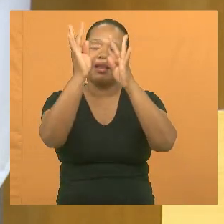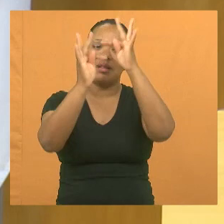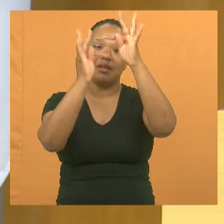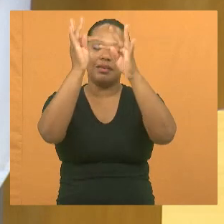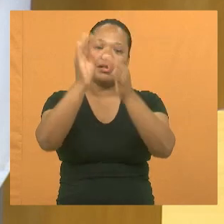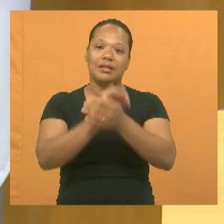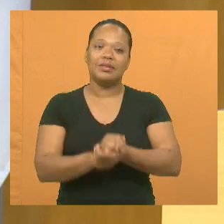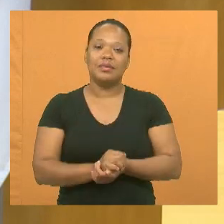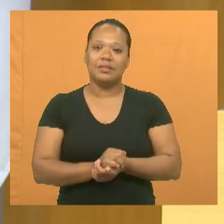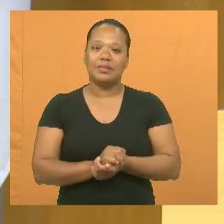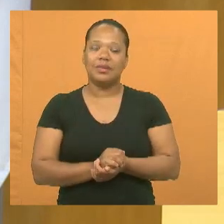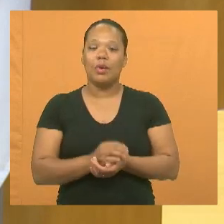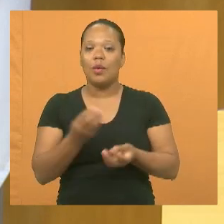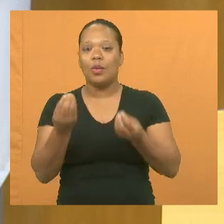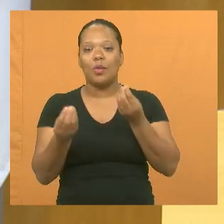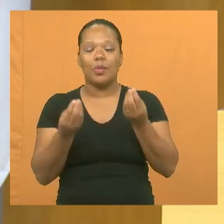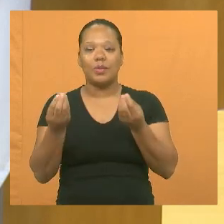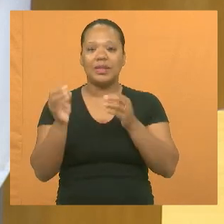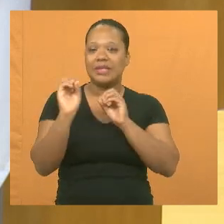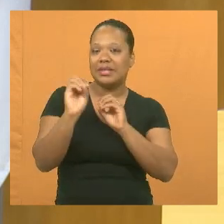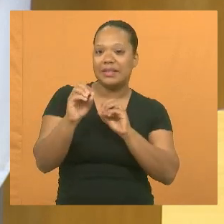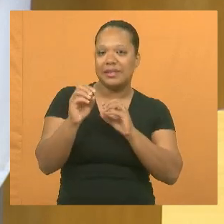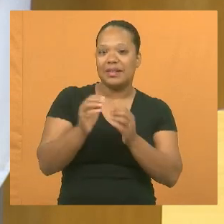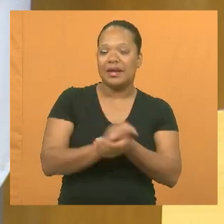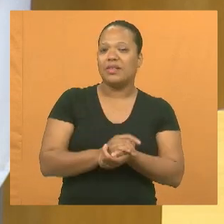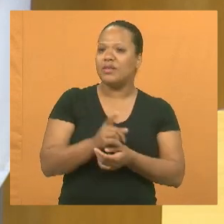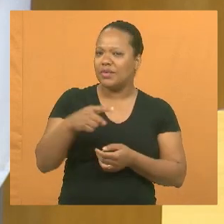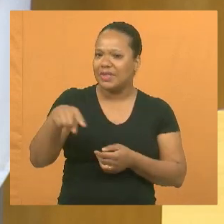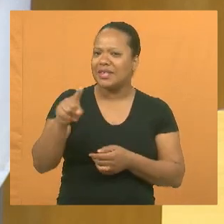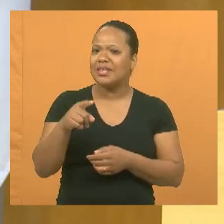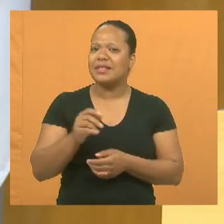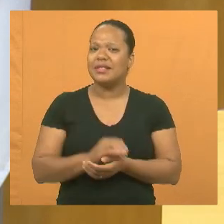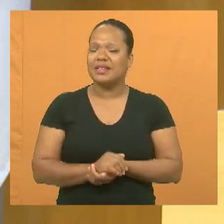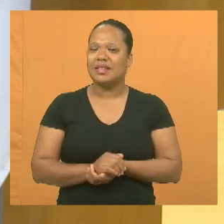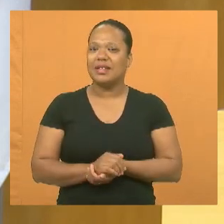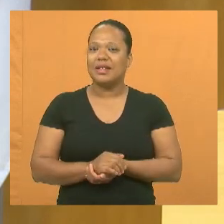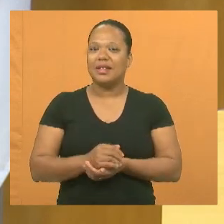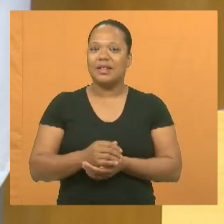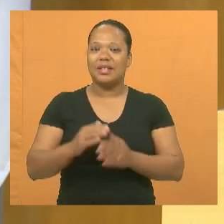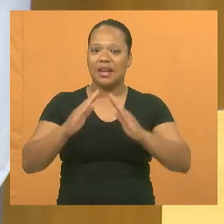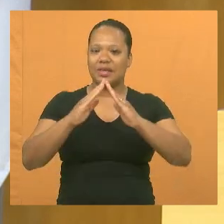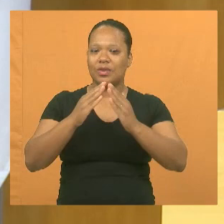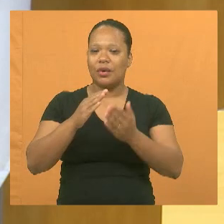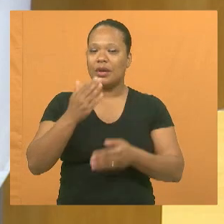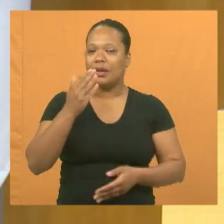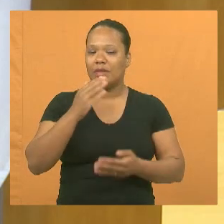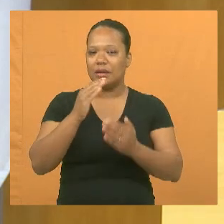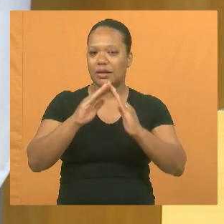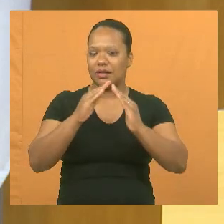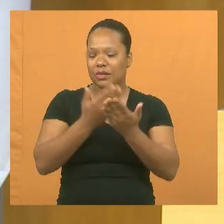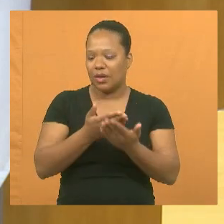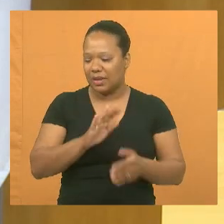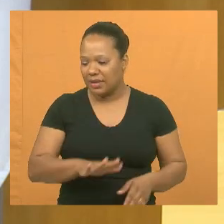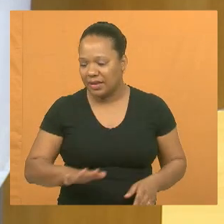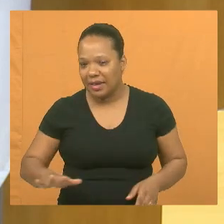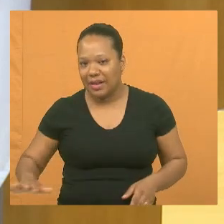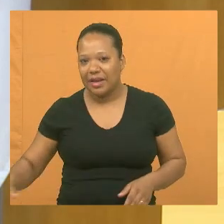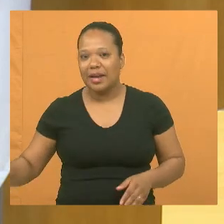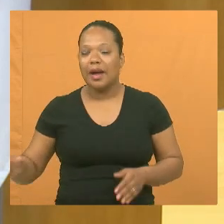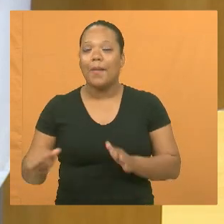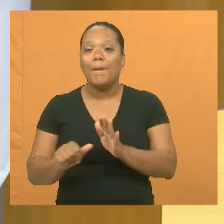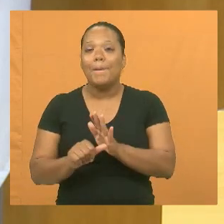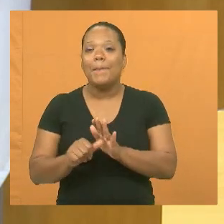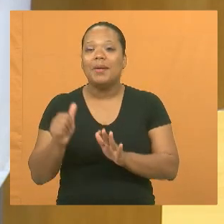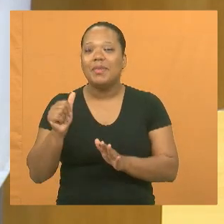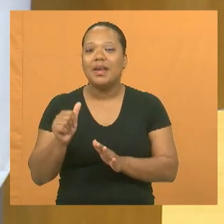forma muito lúdica, como que a gente vê que hoje vocês fazem, desde a creche, que também já é a primeira porta